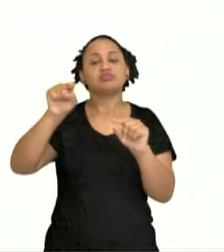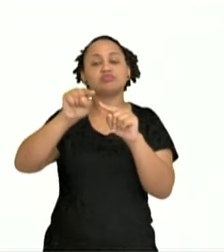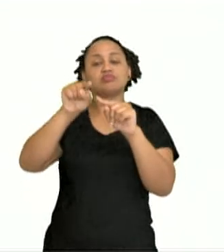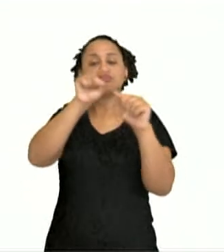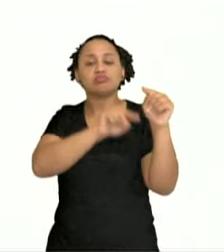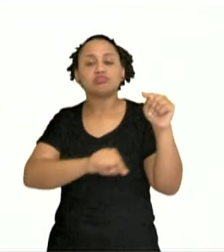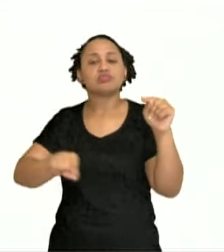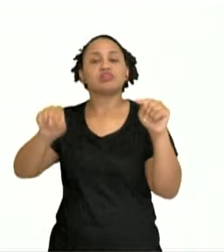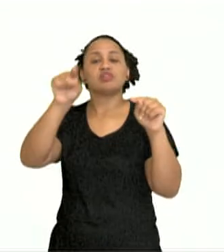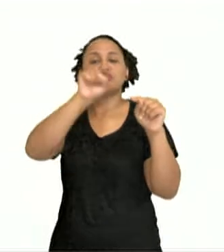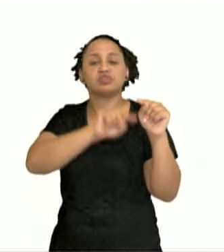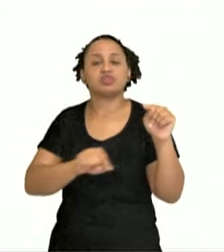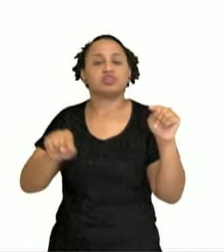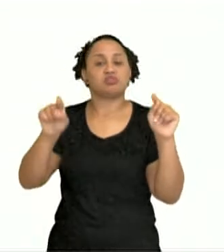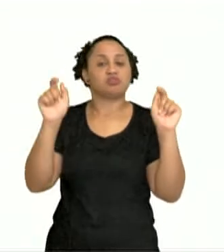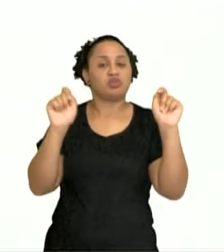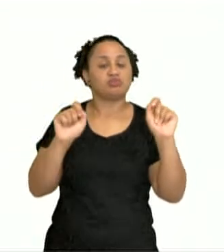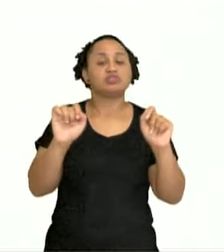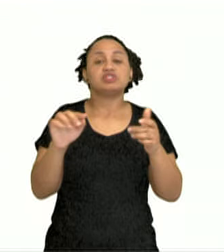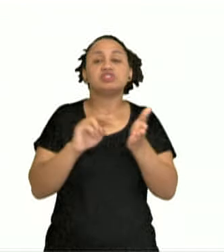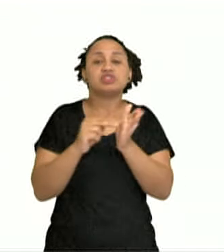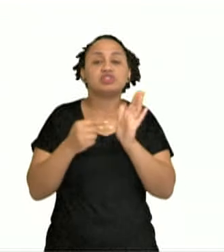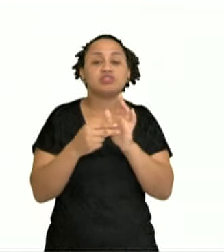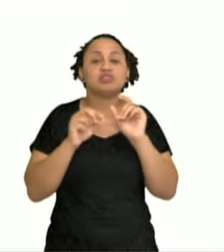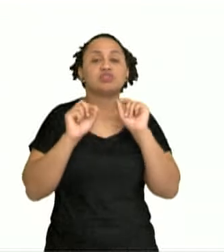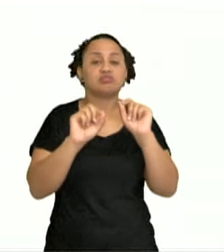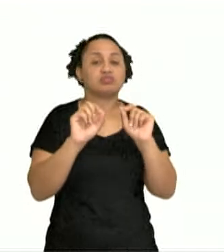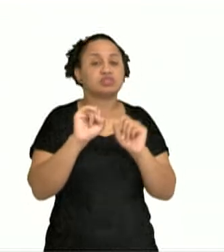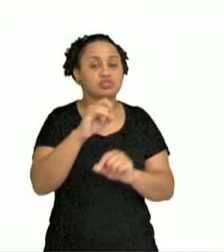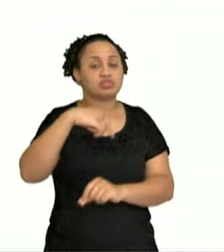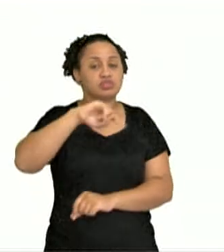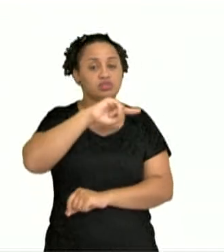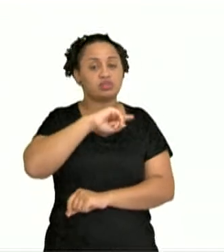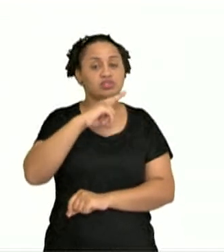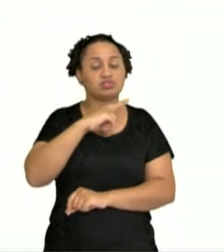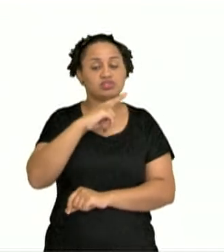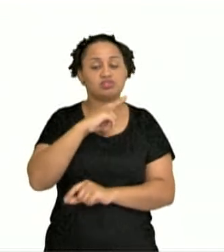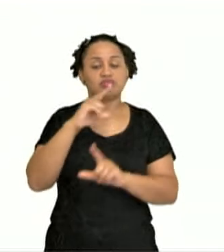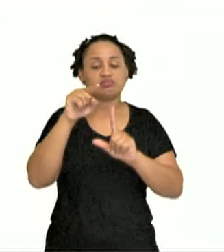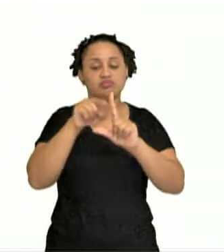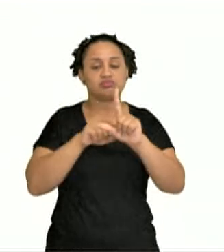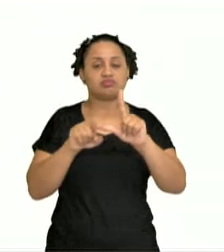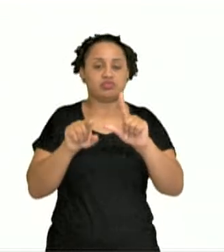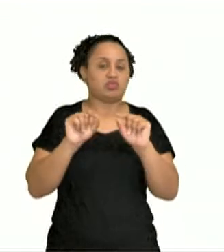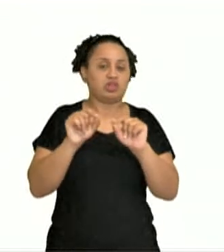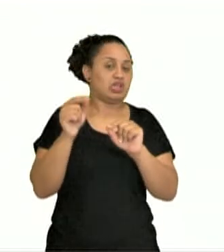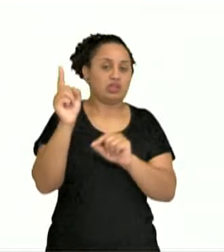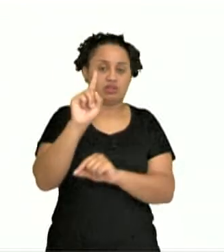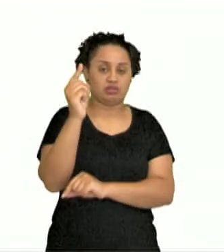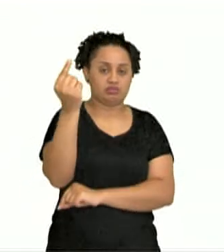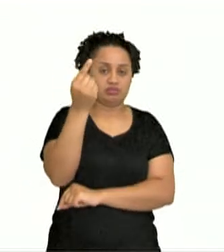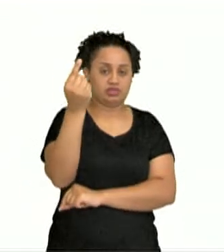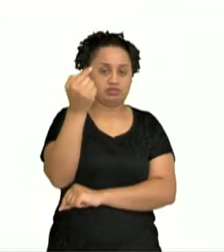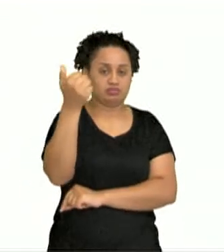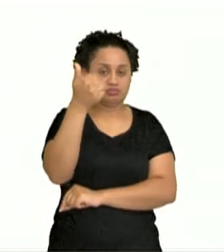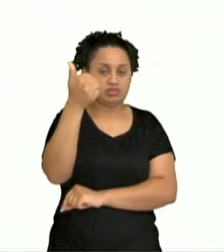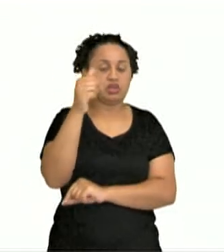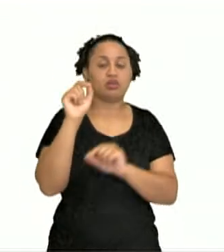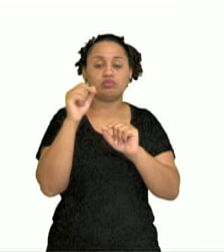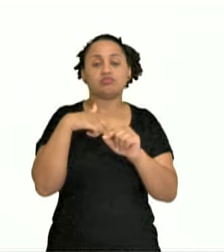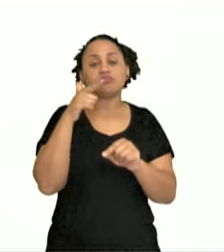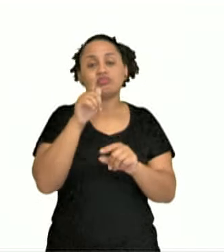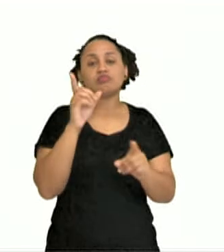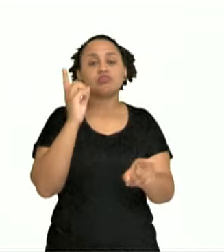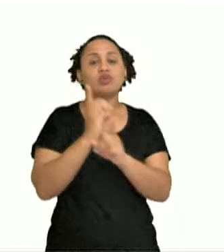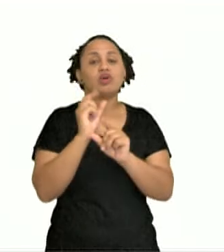trigonométrica. Isso quer dizer o quê? Que se nós tivermos ângulos que não estão no primeiro quadrante, para encontrar